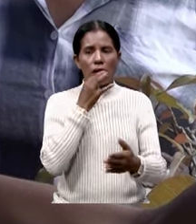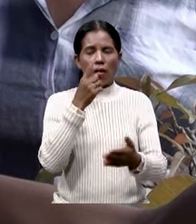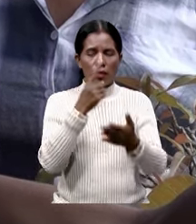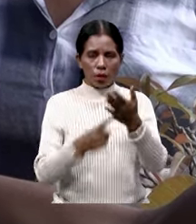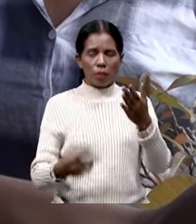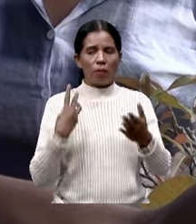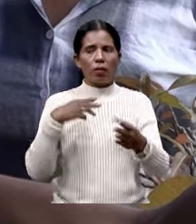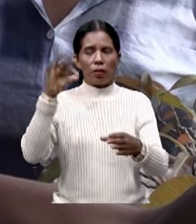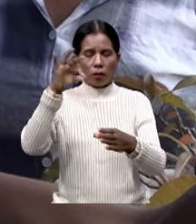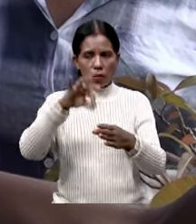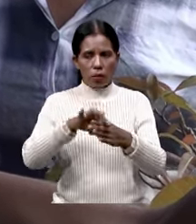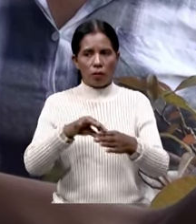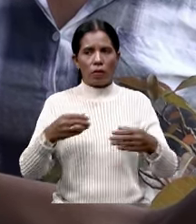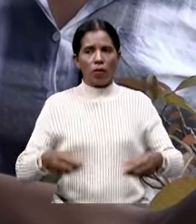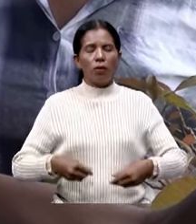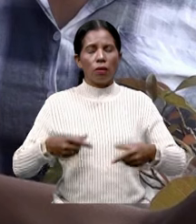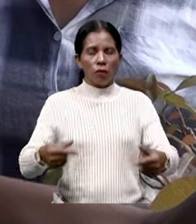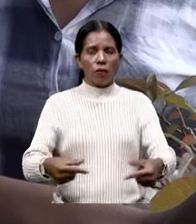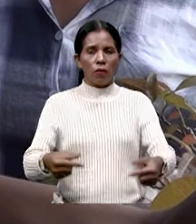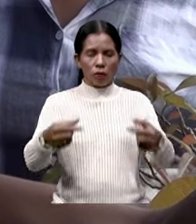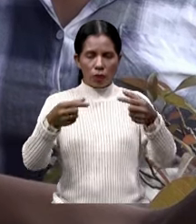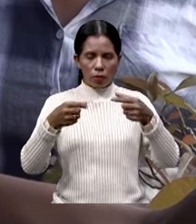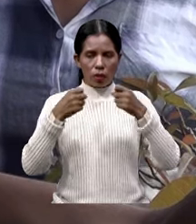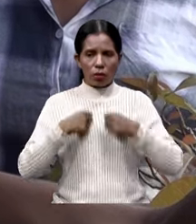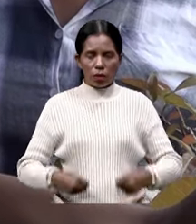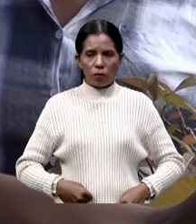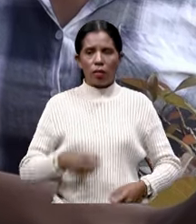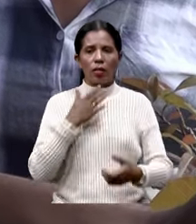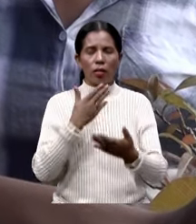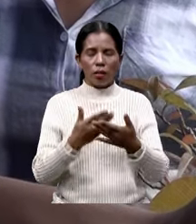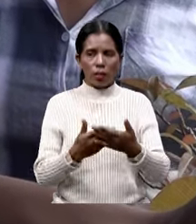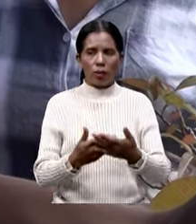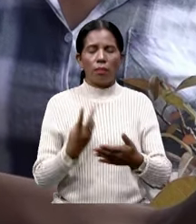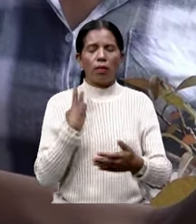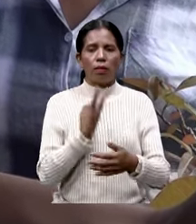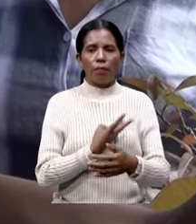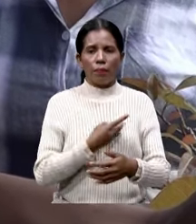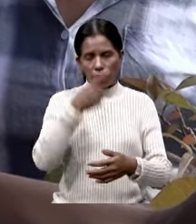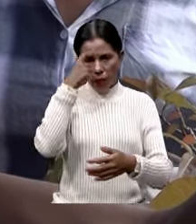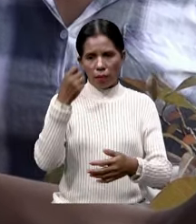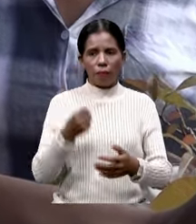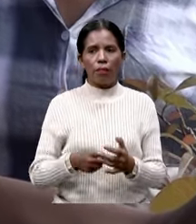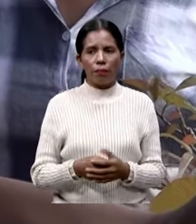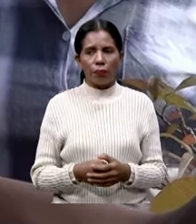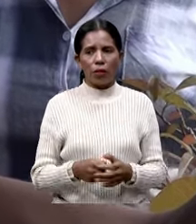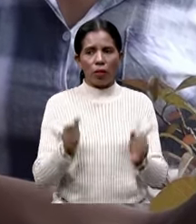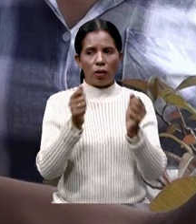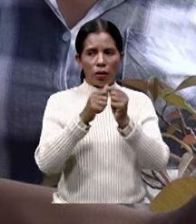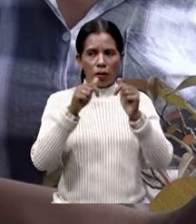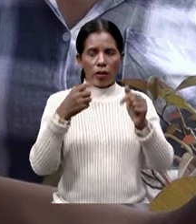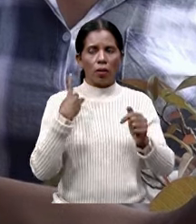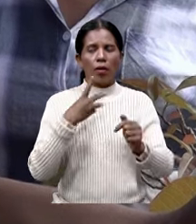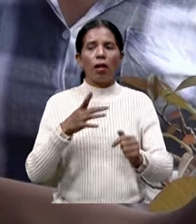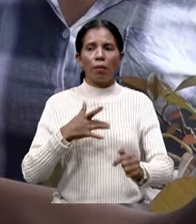kuda para bele ia fo saudável fo is saudi dia ba ia ita tama ita ho ida ne ami